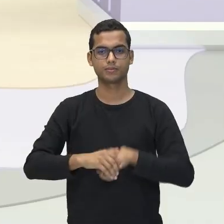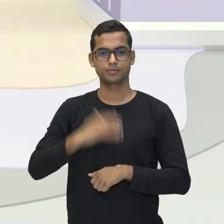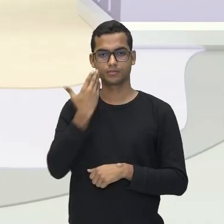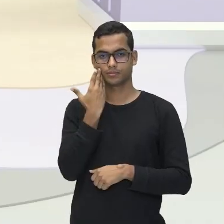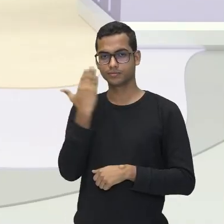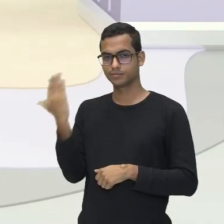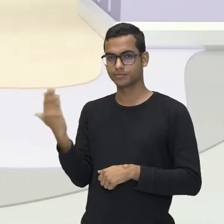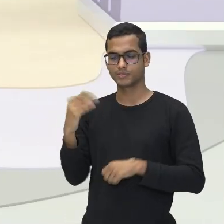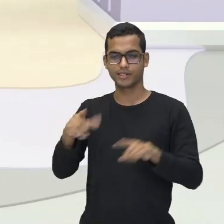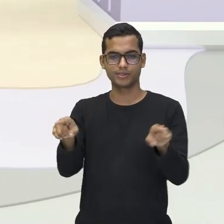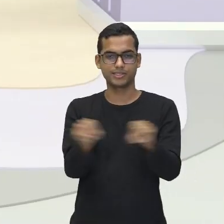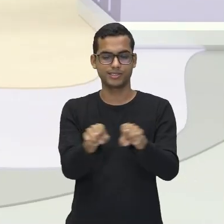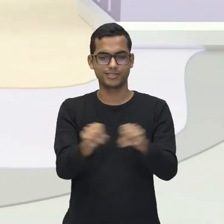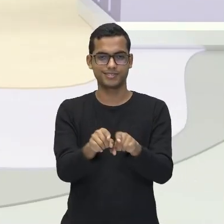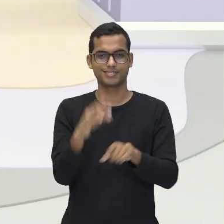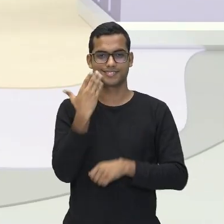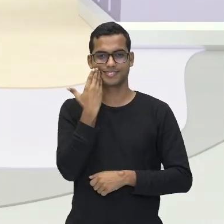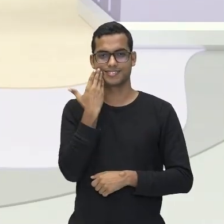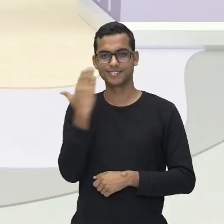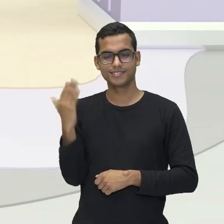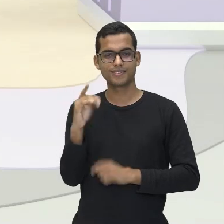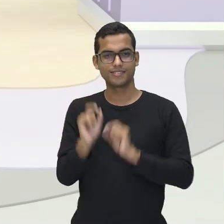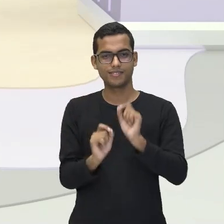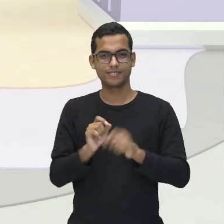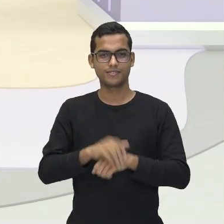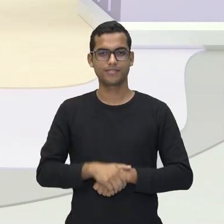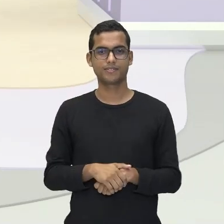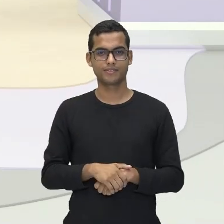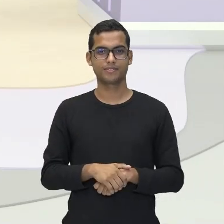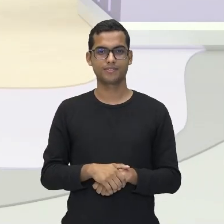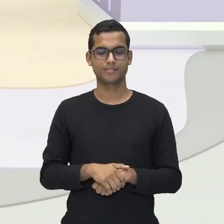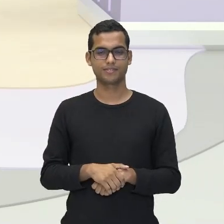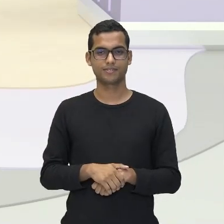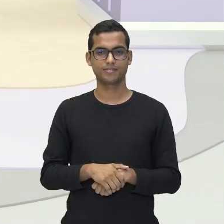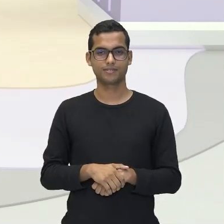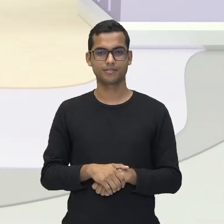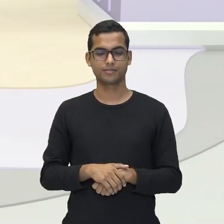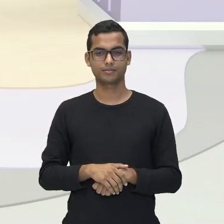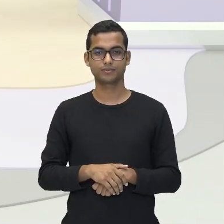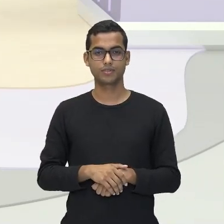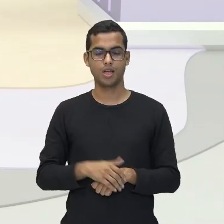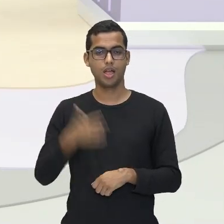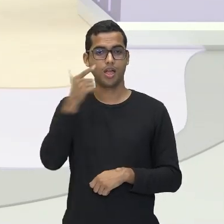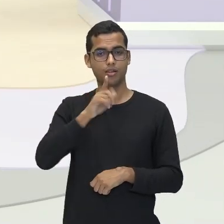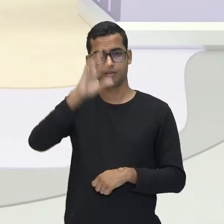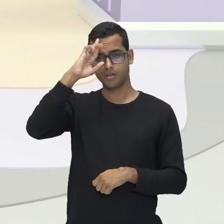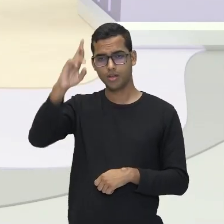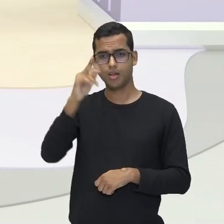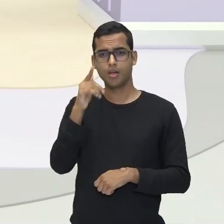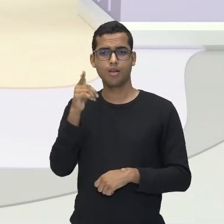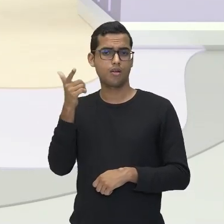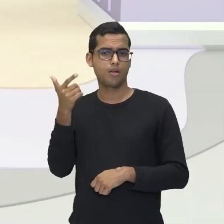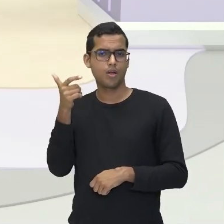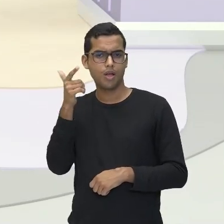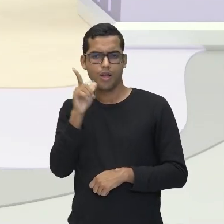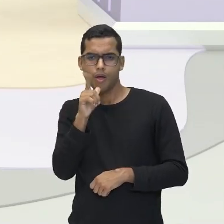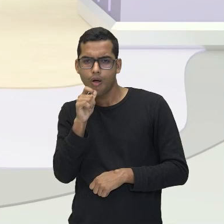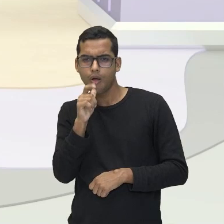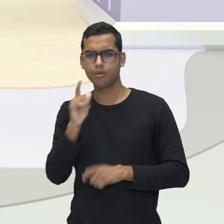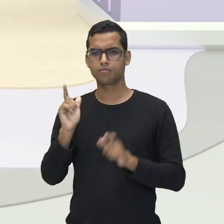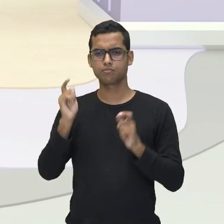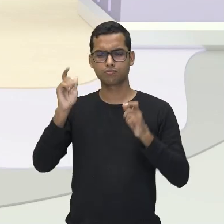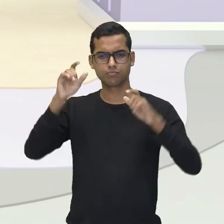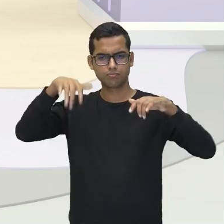Brasil, é a estrela que guia os navegantes, né? Iemanjá é a rainha, a deusa do mar, é a estrela que guiava os